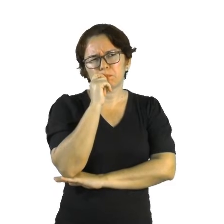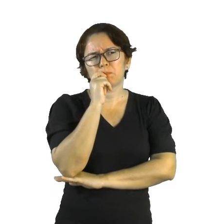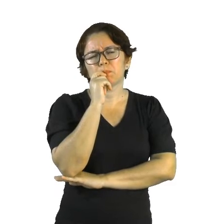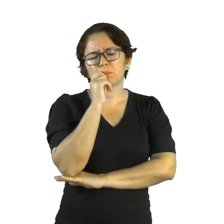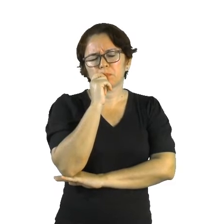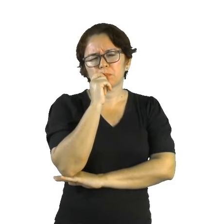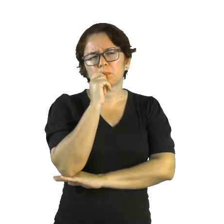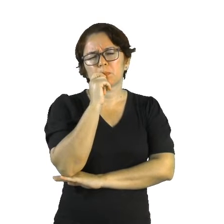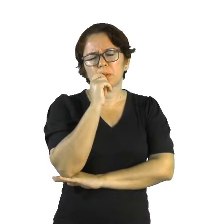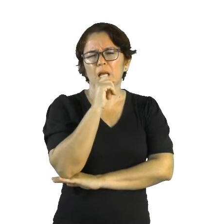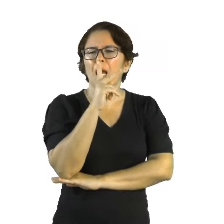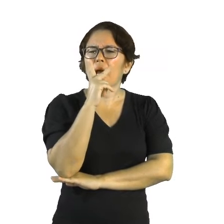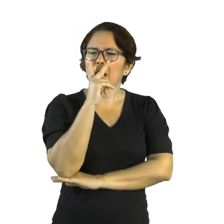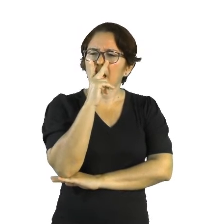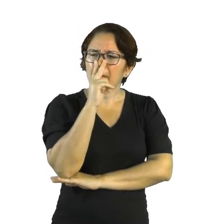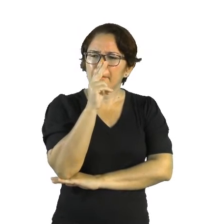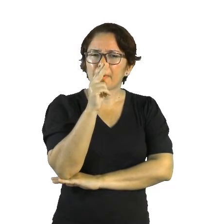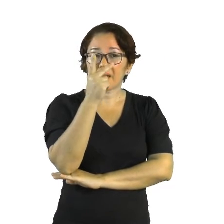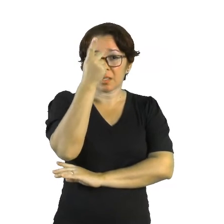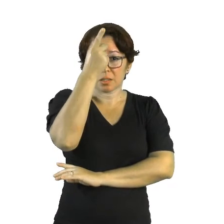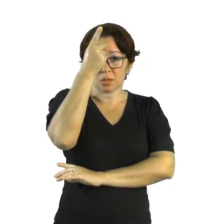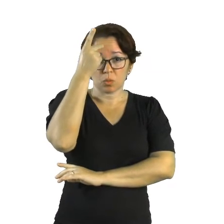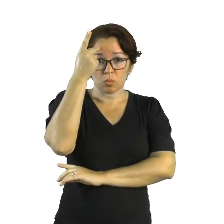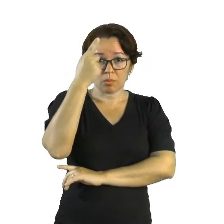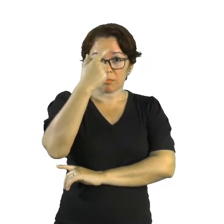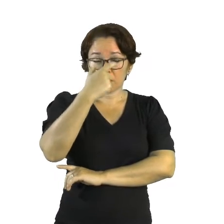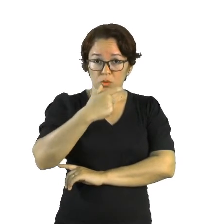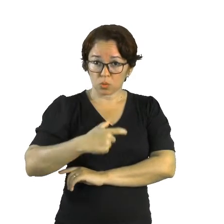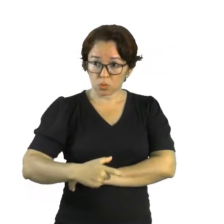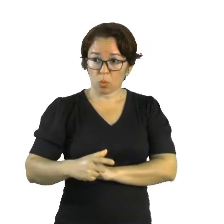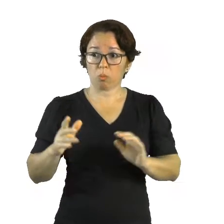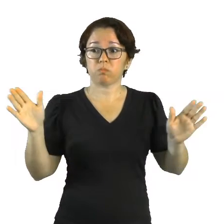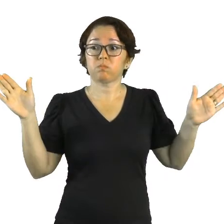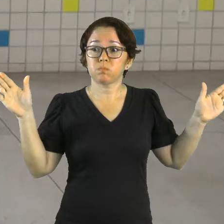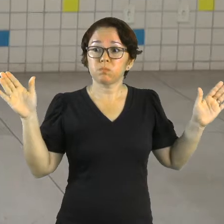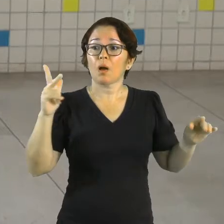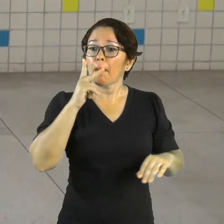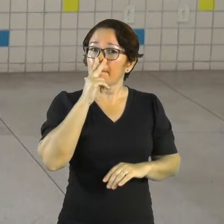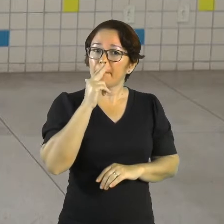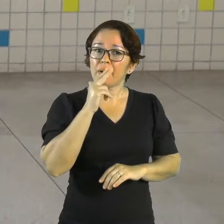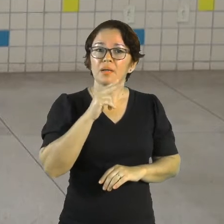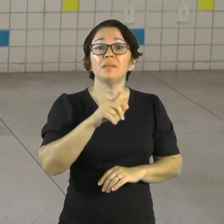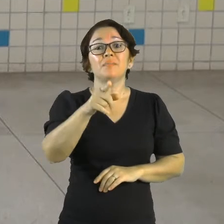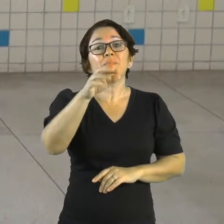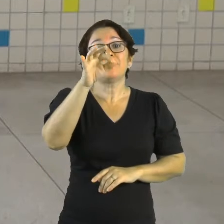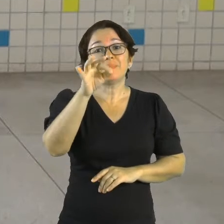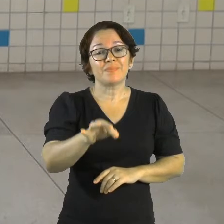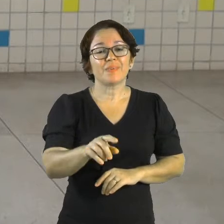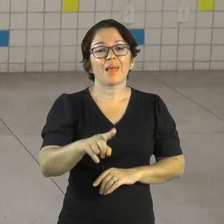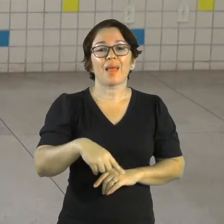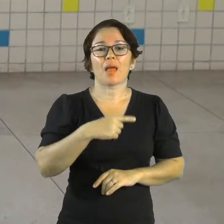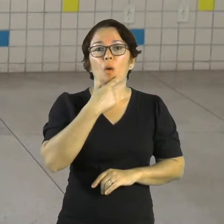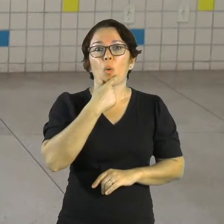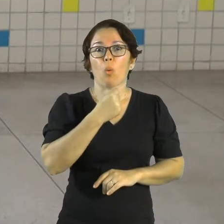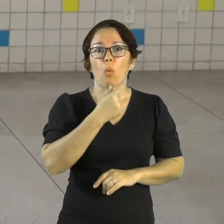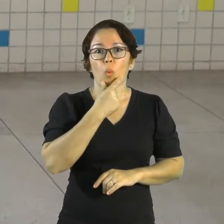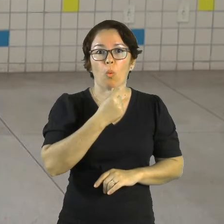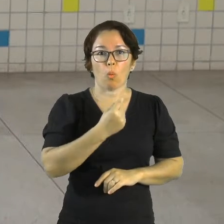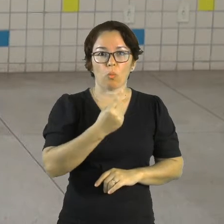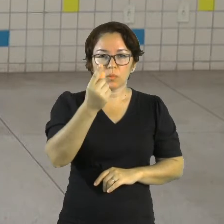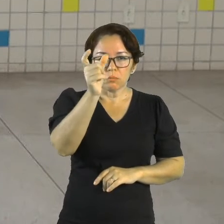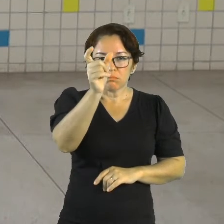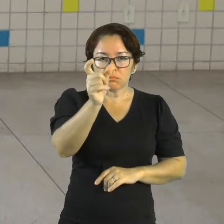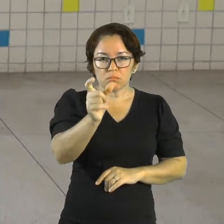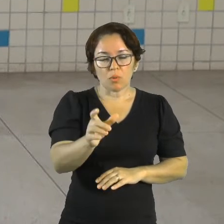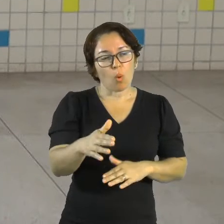comigo. É uma pessoa de braços abertos? Isso mesmo. É um homem de braço aberto, ou